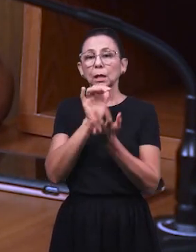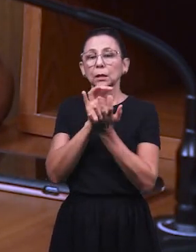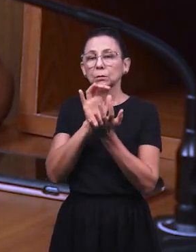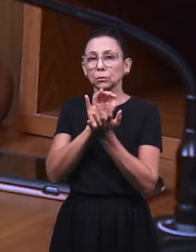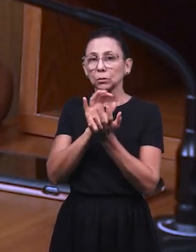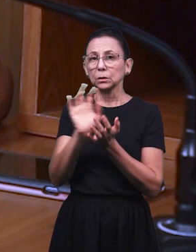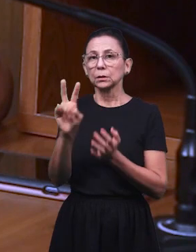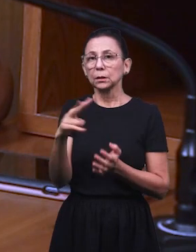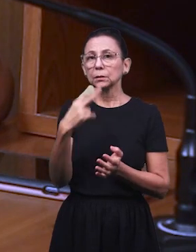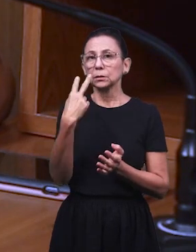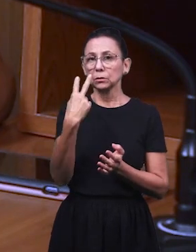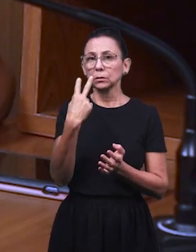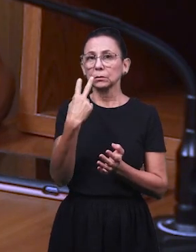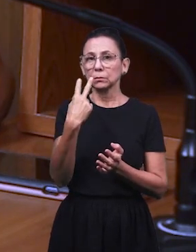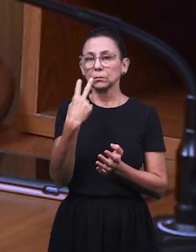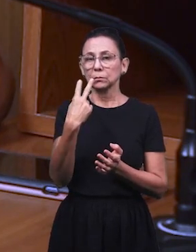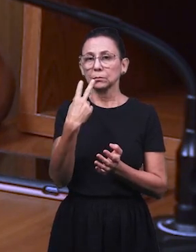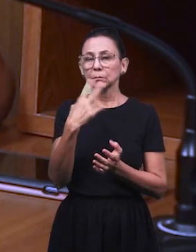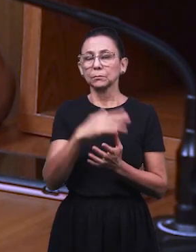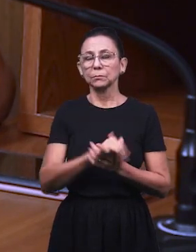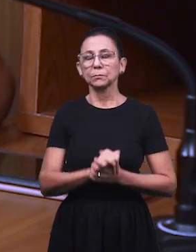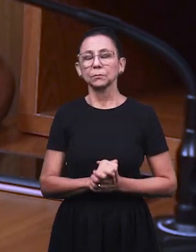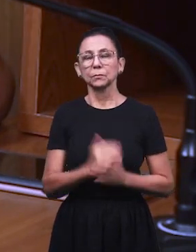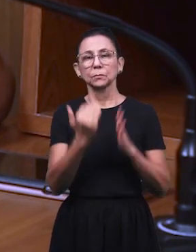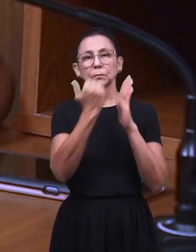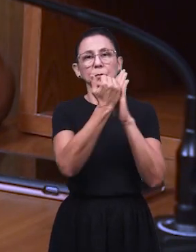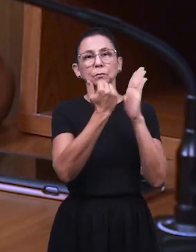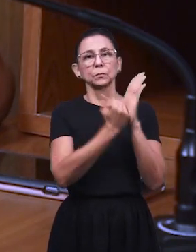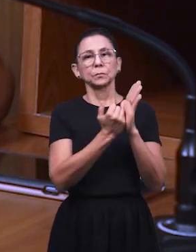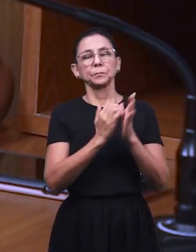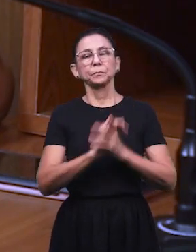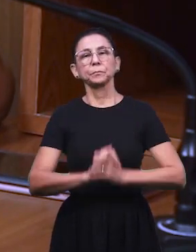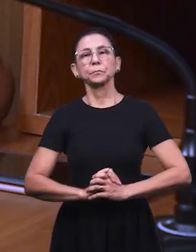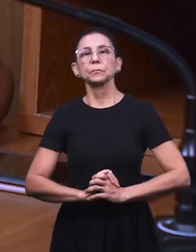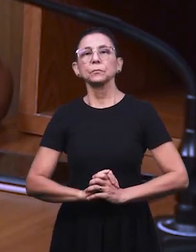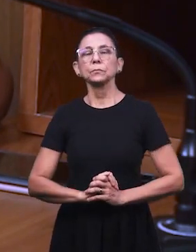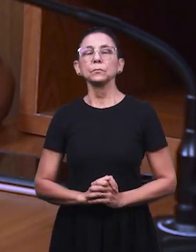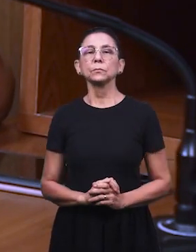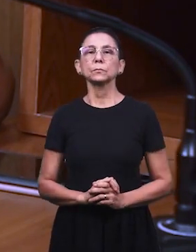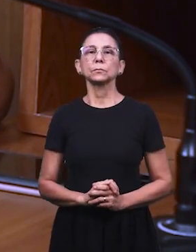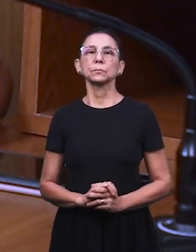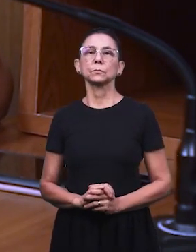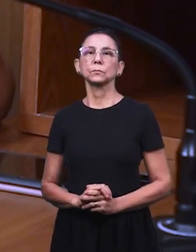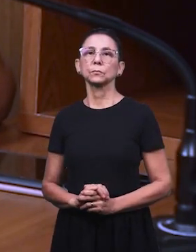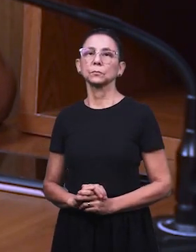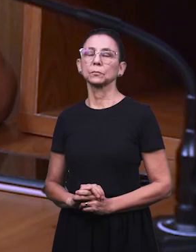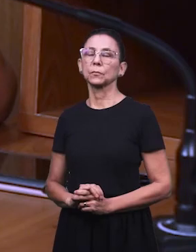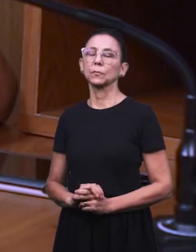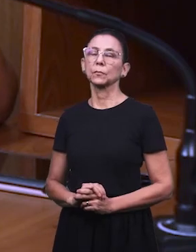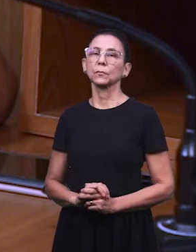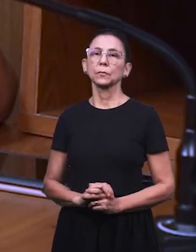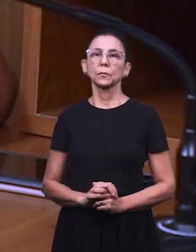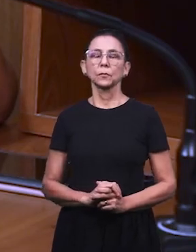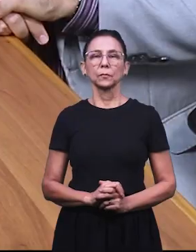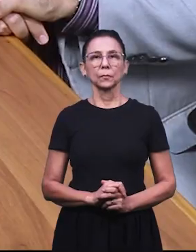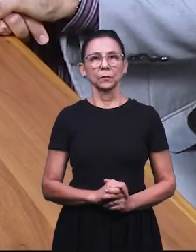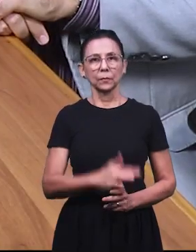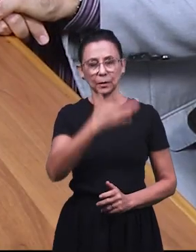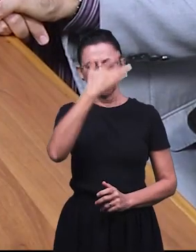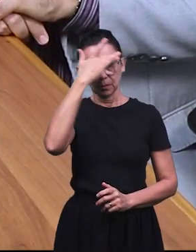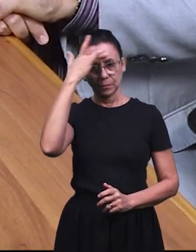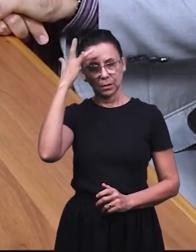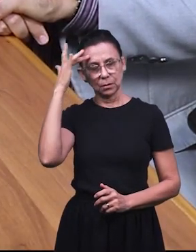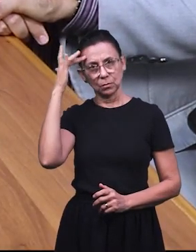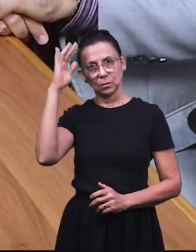de adolescente, até a senhora, varão, idoso, tem acompanhado o Movidos pela Fé. Nós